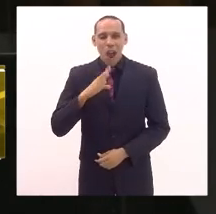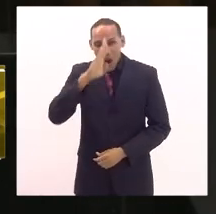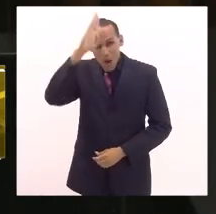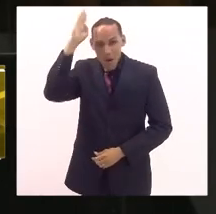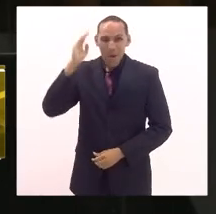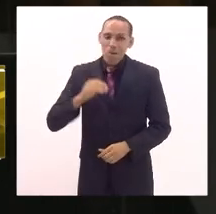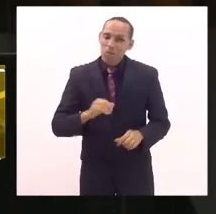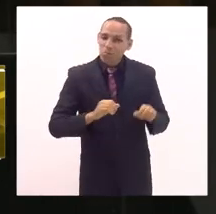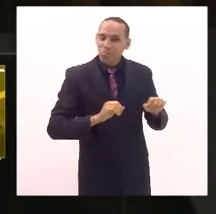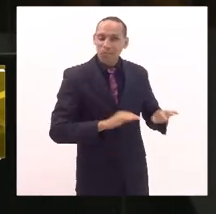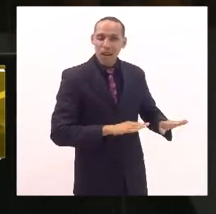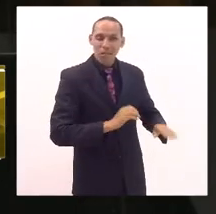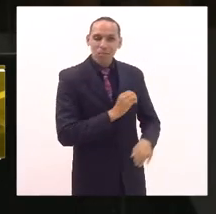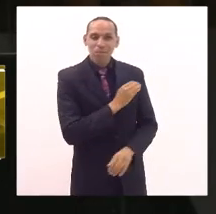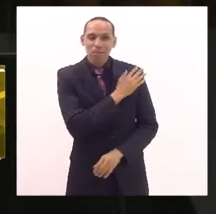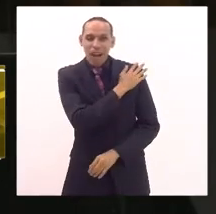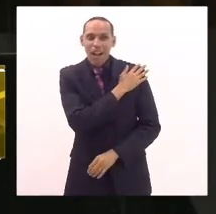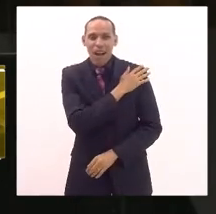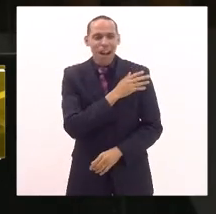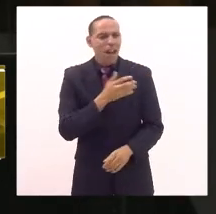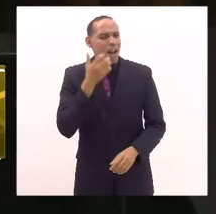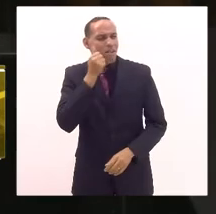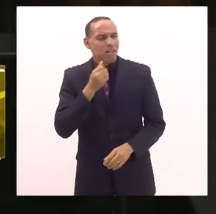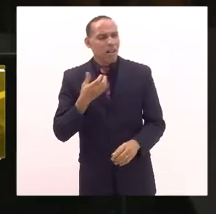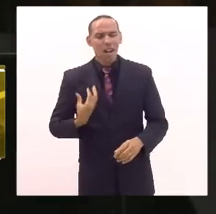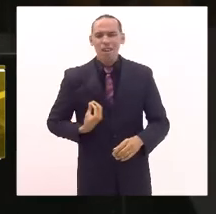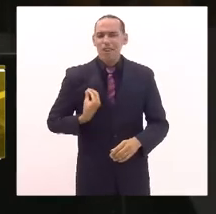vidas e lida com heróis é imenso.